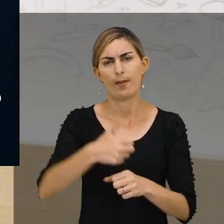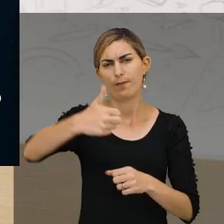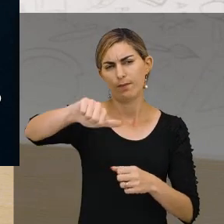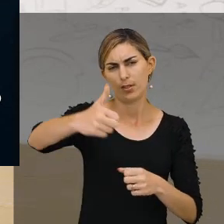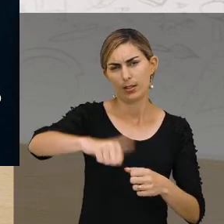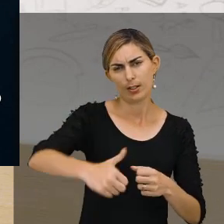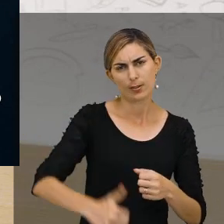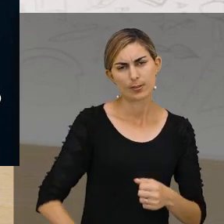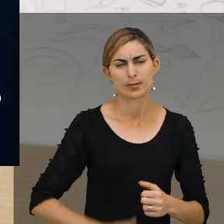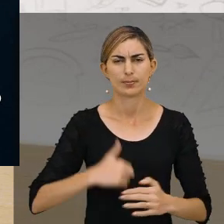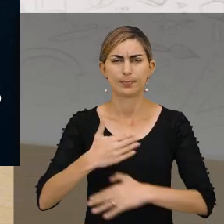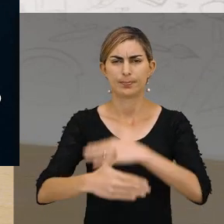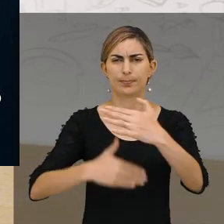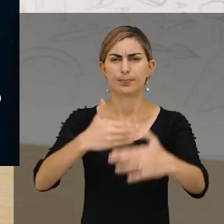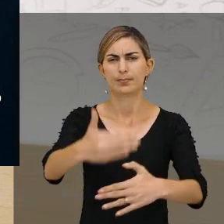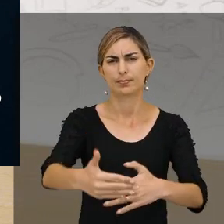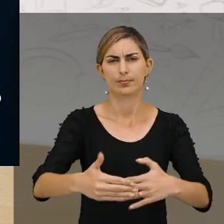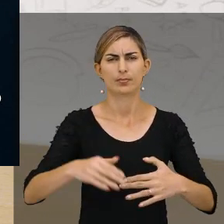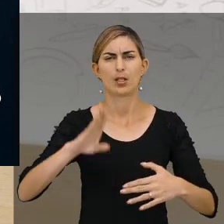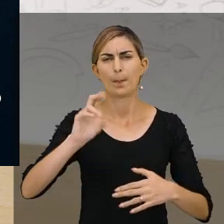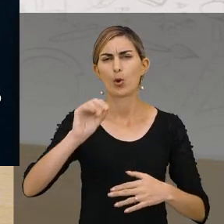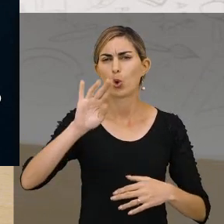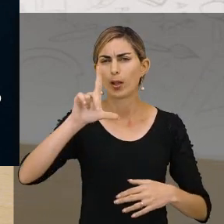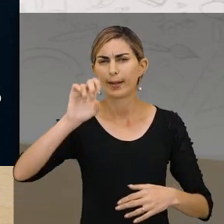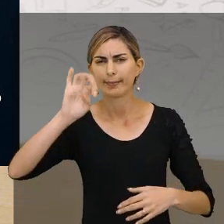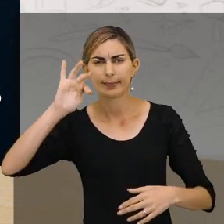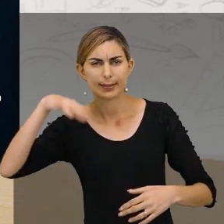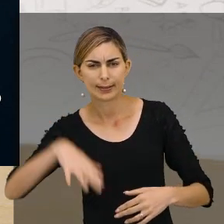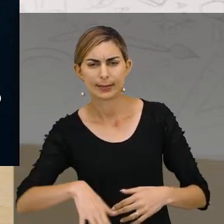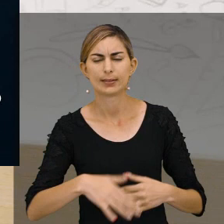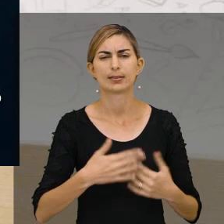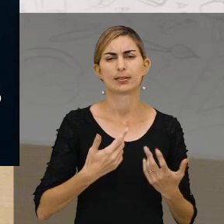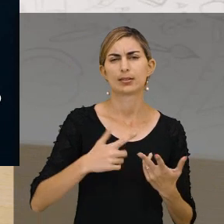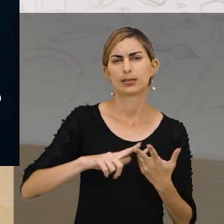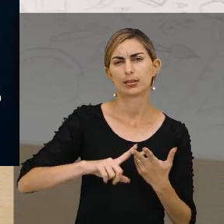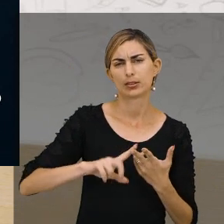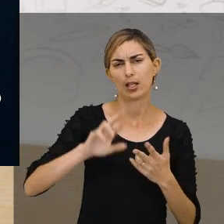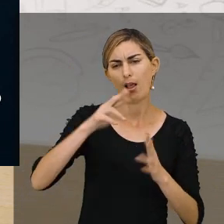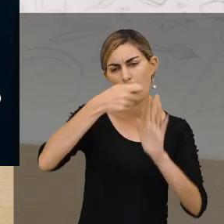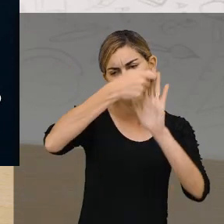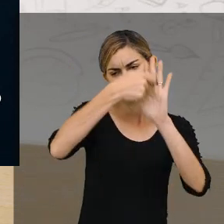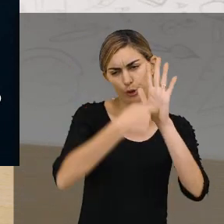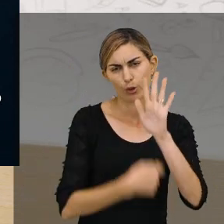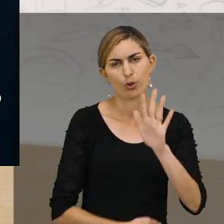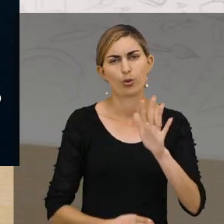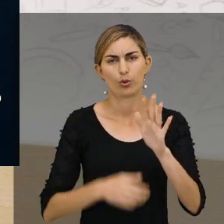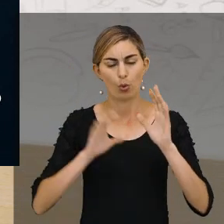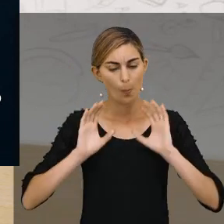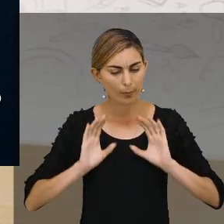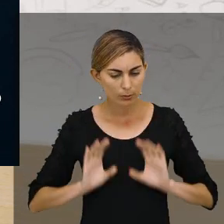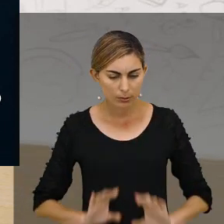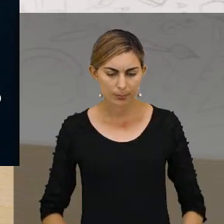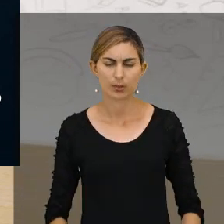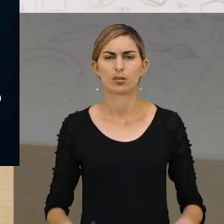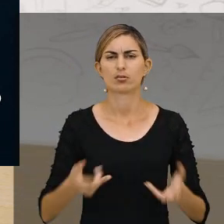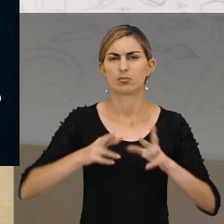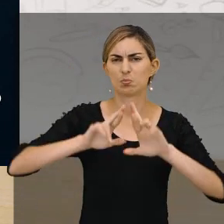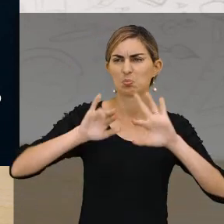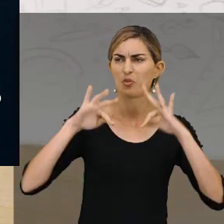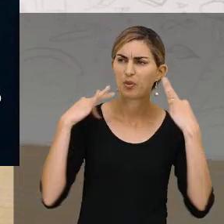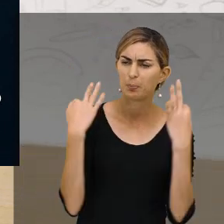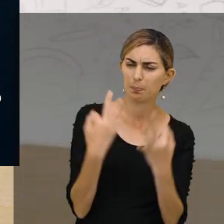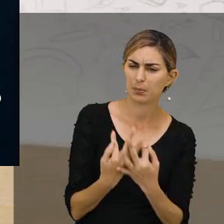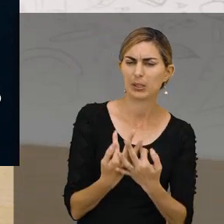as avaliações de desempenho, os boletins dos alunos e até relatórios sobre comportamento e